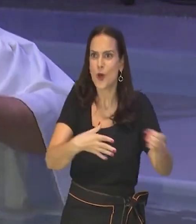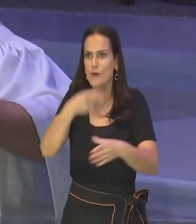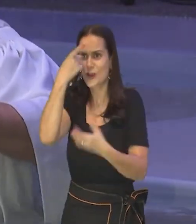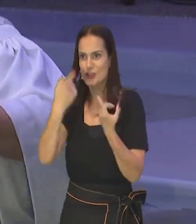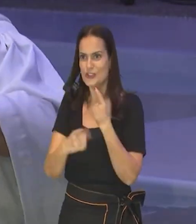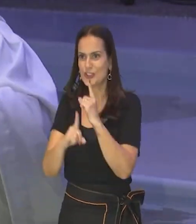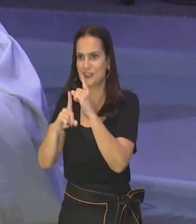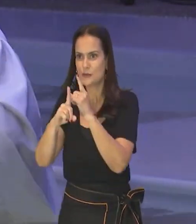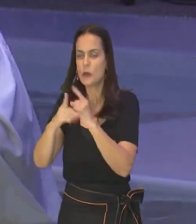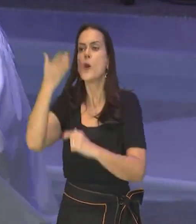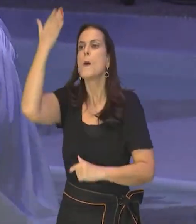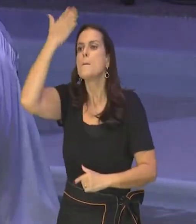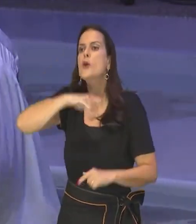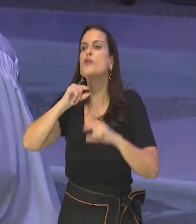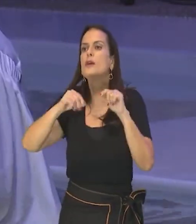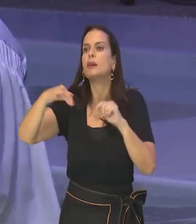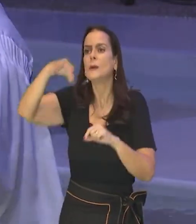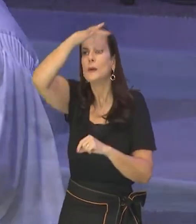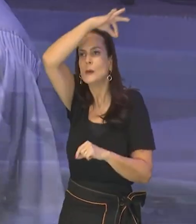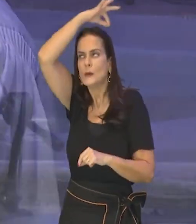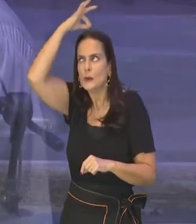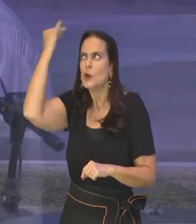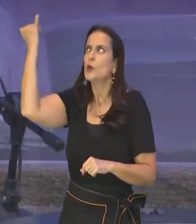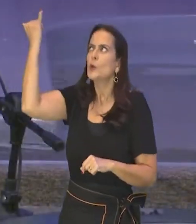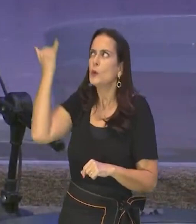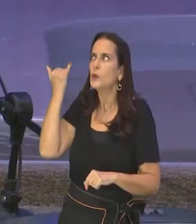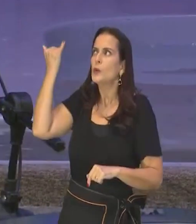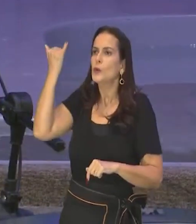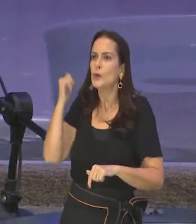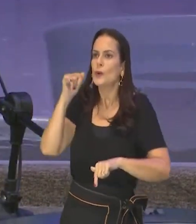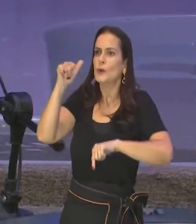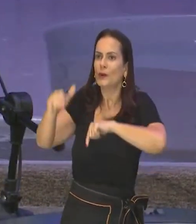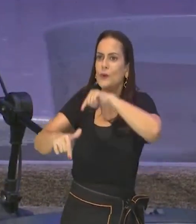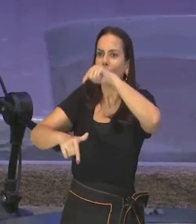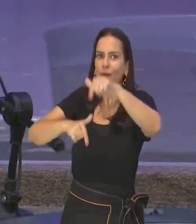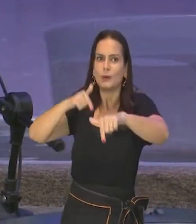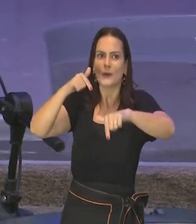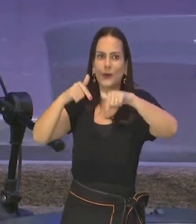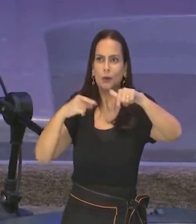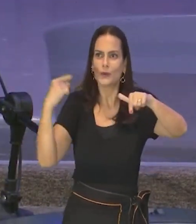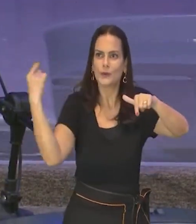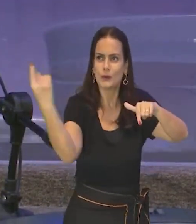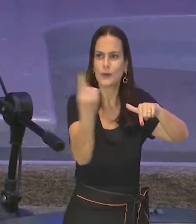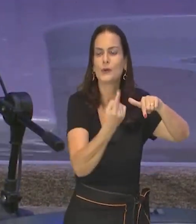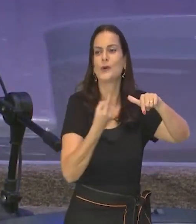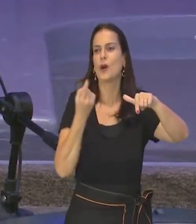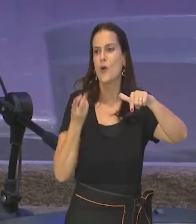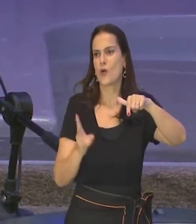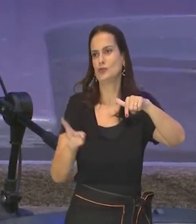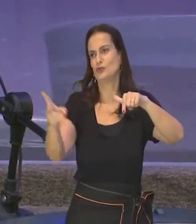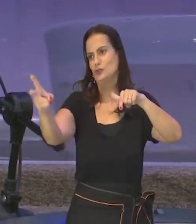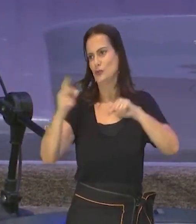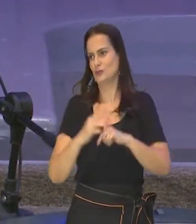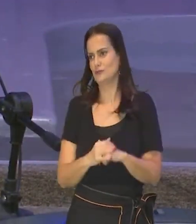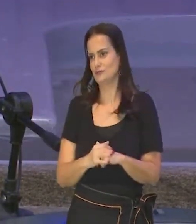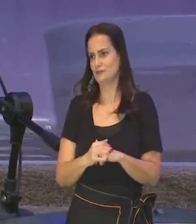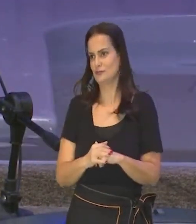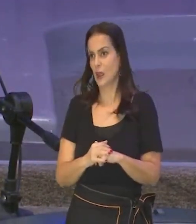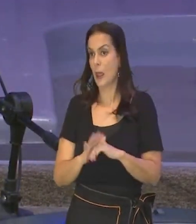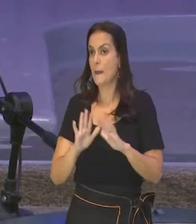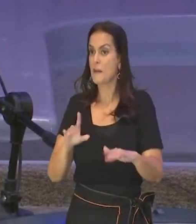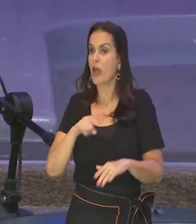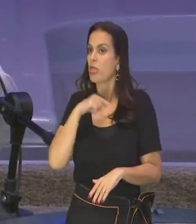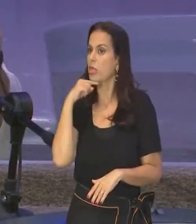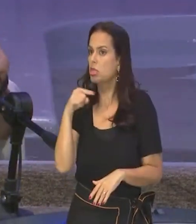prova de que o Espírito Santo de Deus ainda está falando, e Ele continua agindo entre nós. Mas ninguém foi